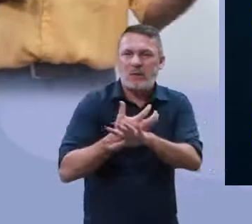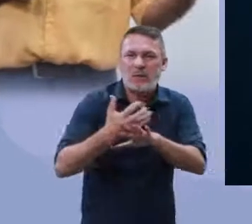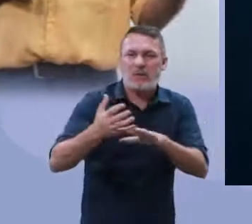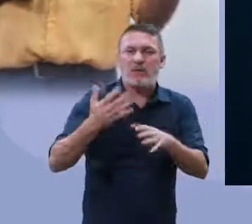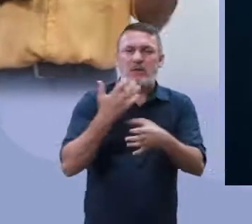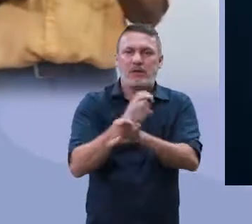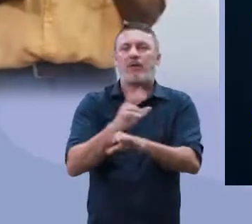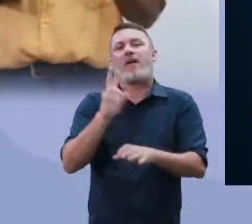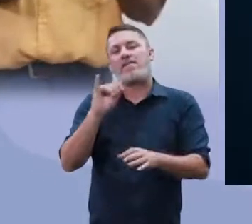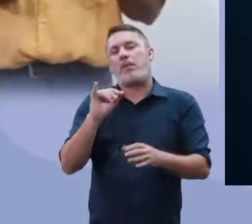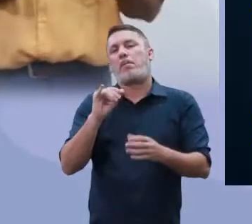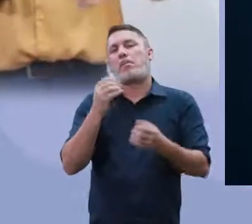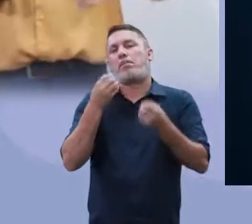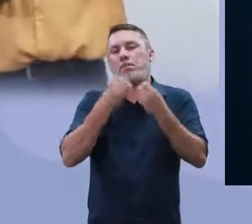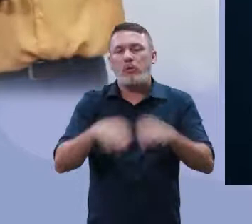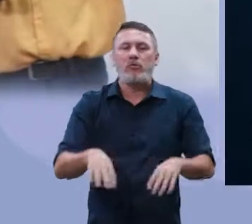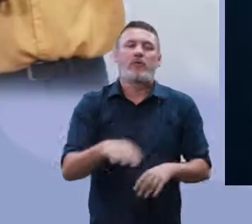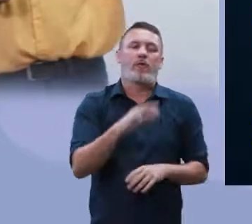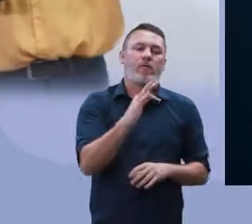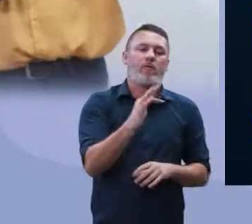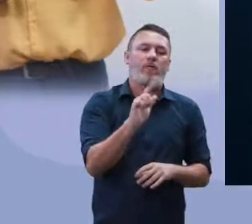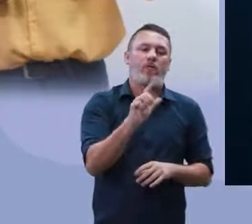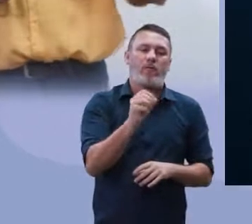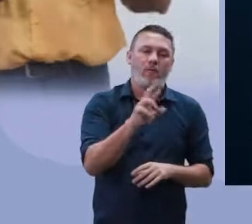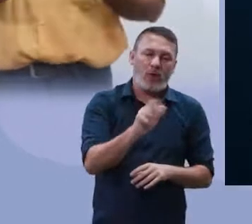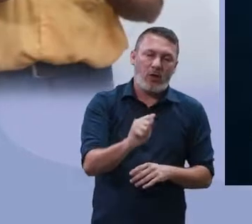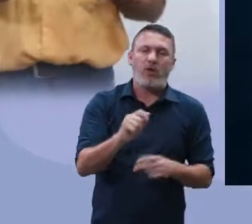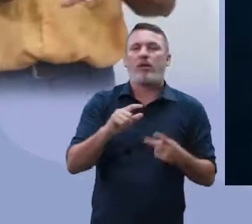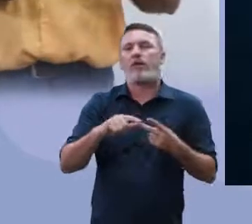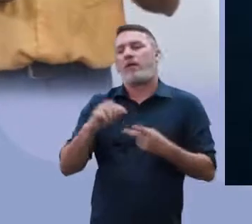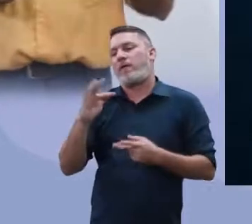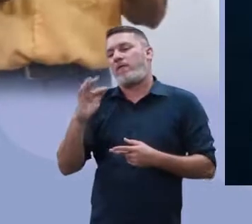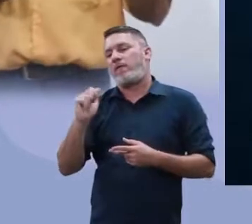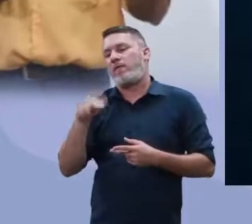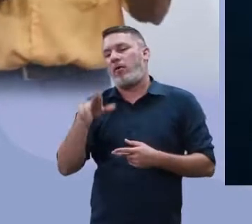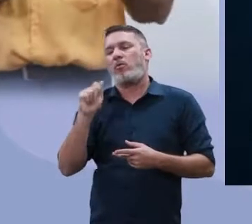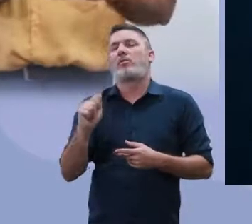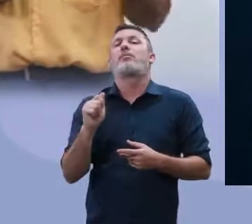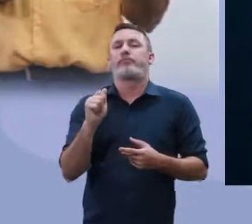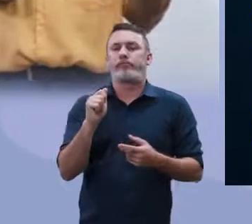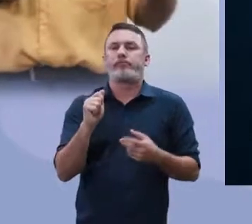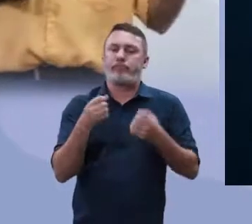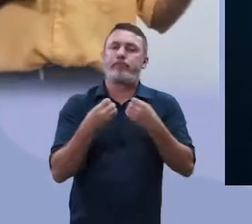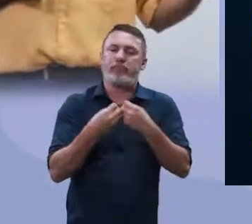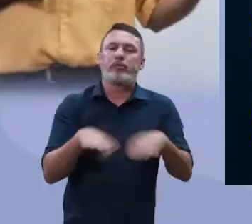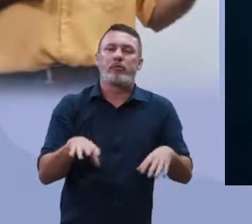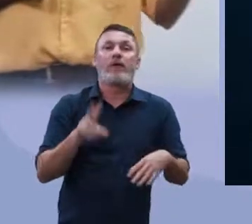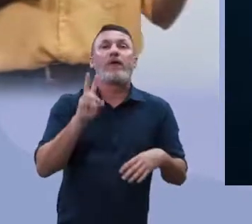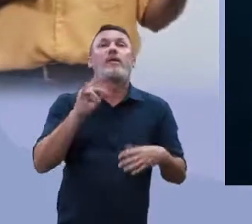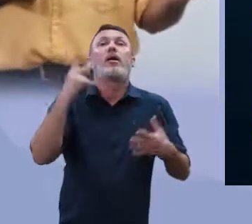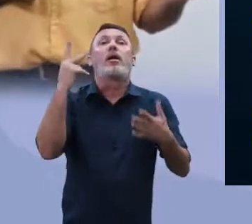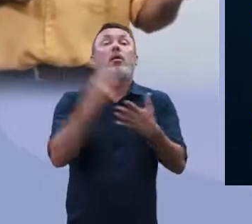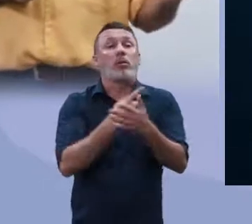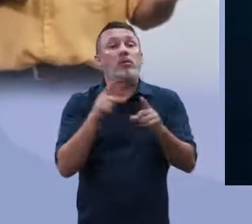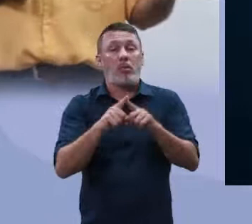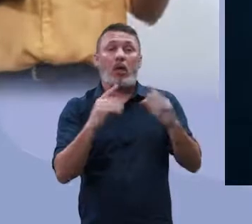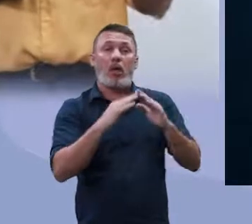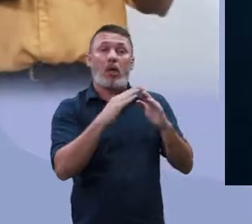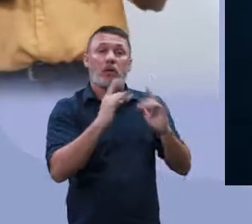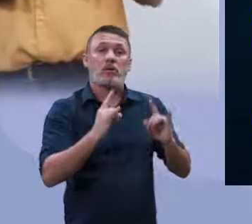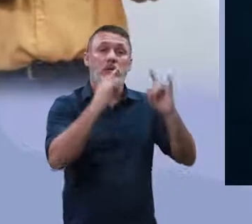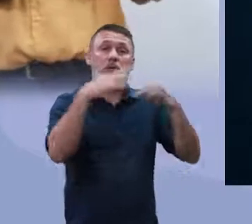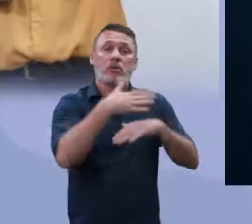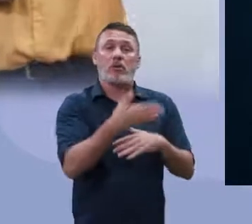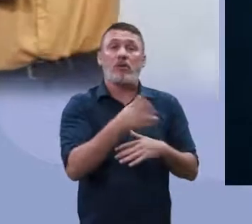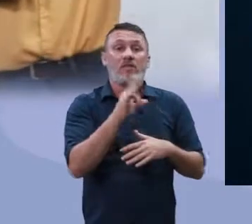perda de flora e fauna. E essa perda de flora e fauna ela acaba gerando impacto na própria zona urbana, né,